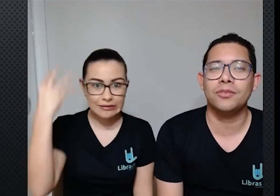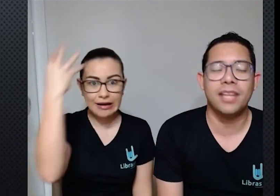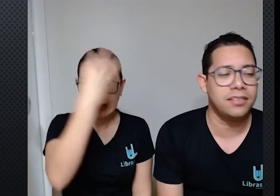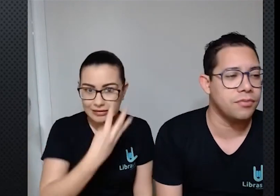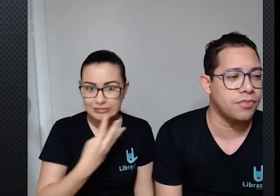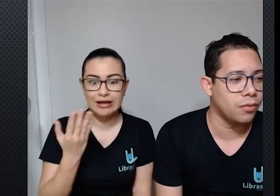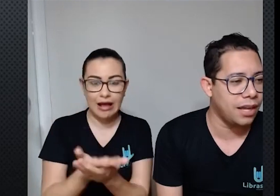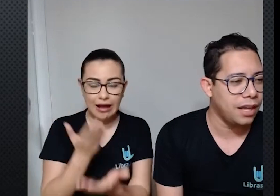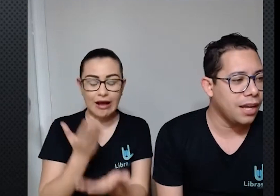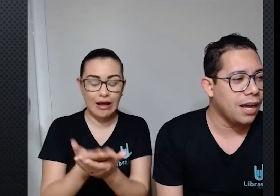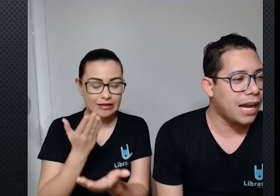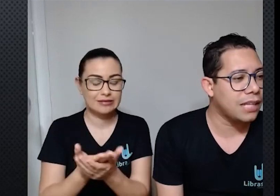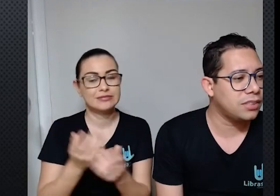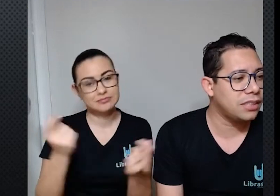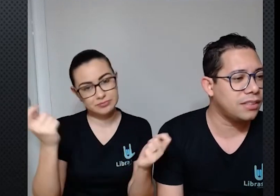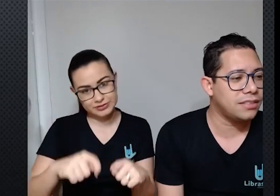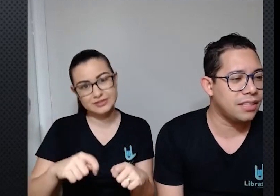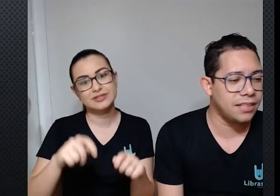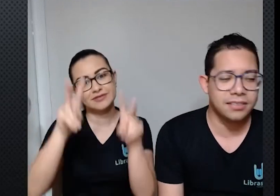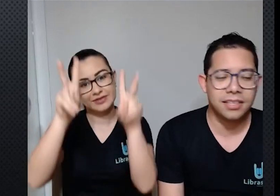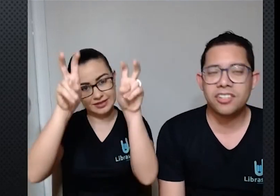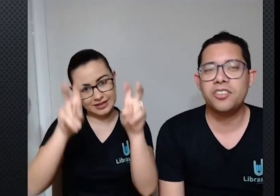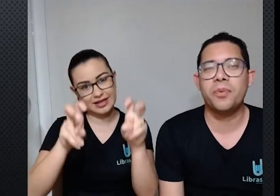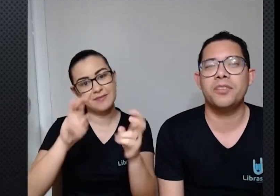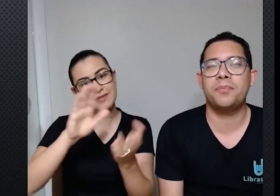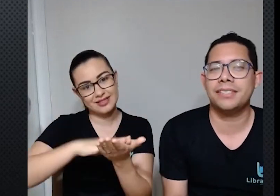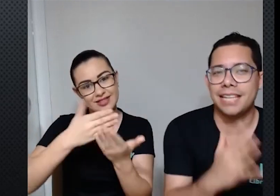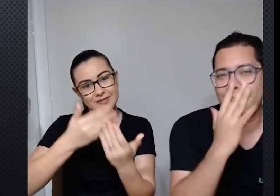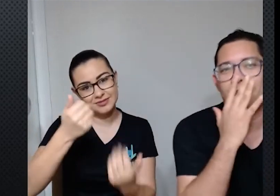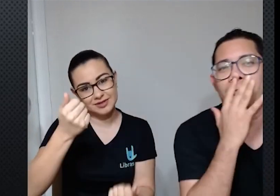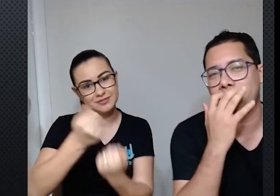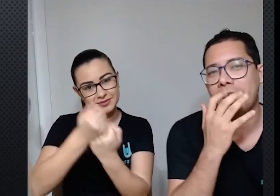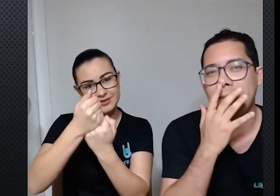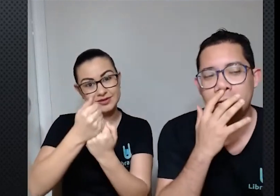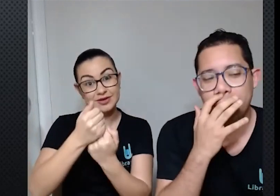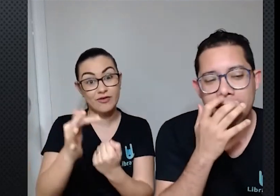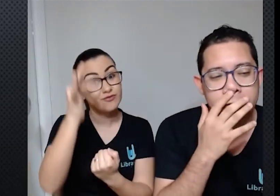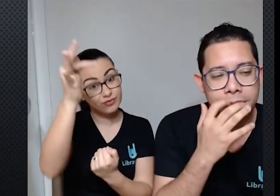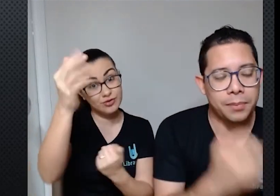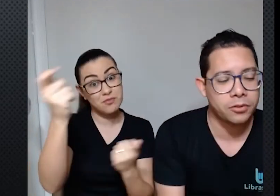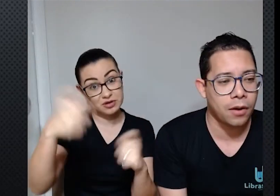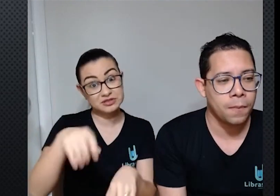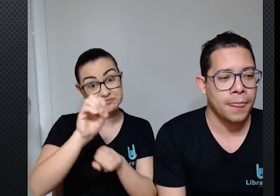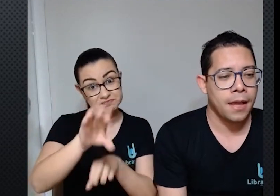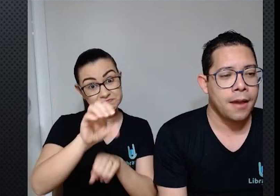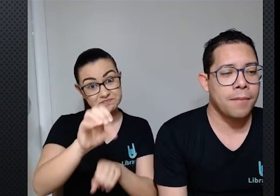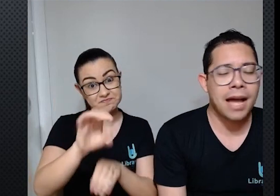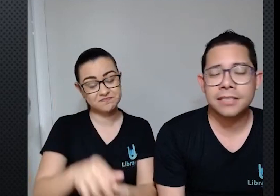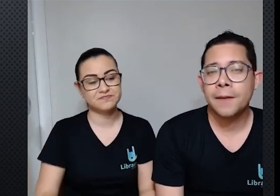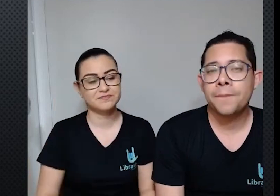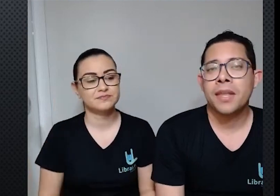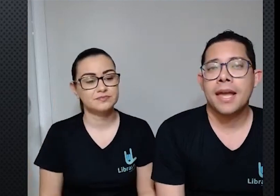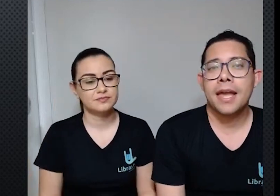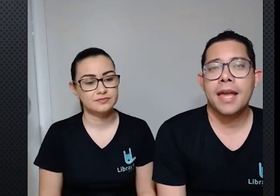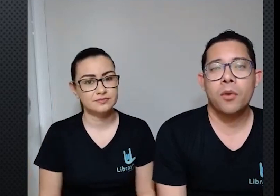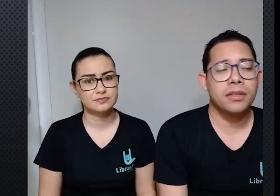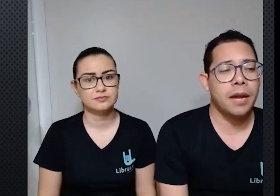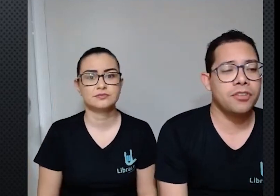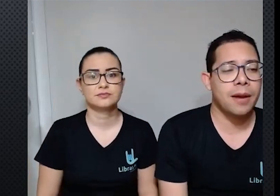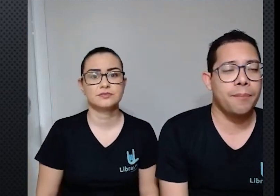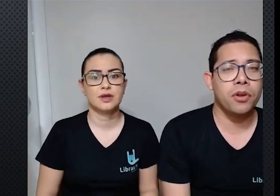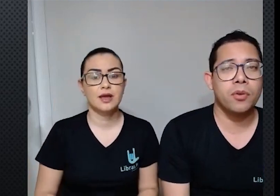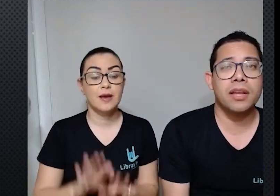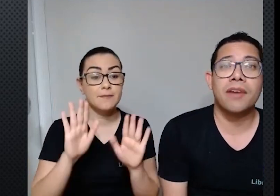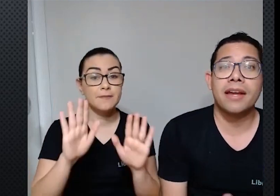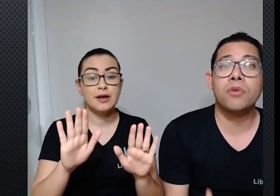falar isso. Seria intensivão, né? Caso você deseje, a gente pode pensar em algo futuramente para isso, tá, pessoal? Mas o